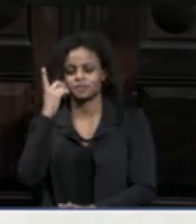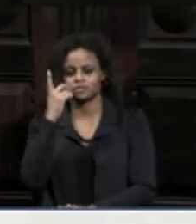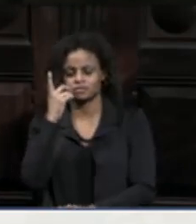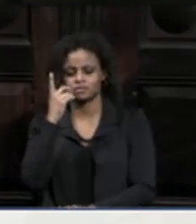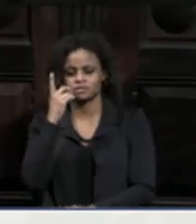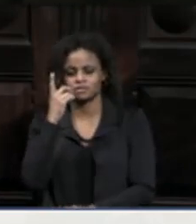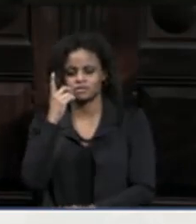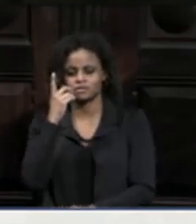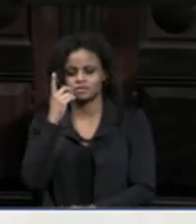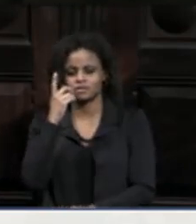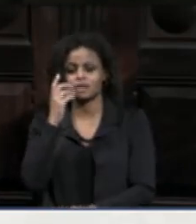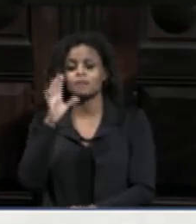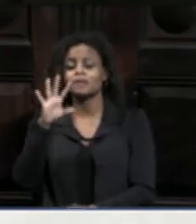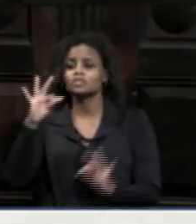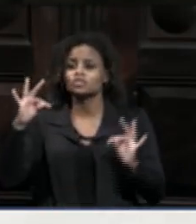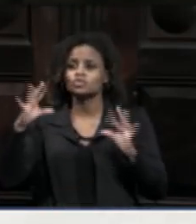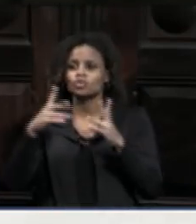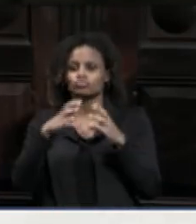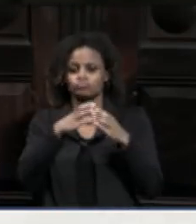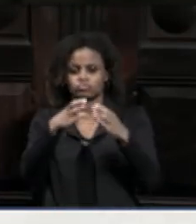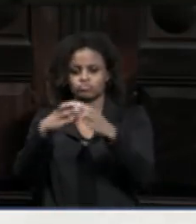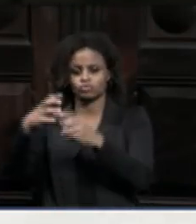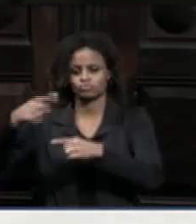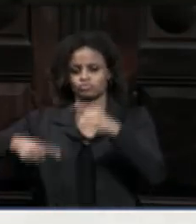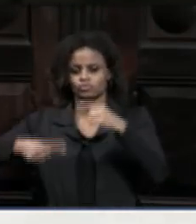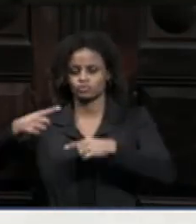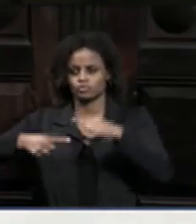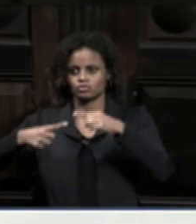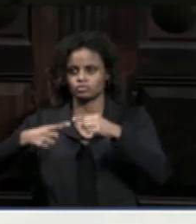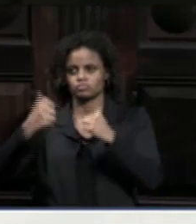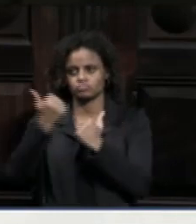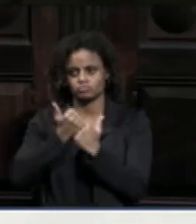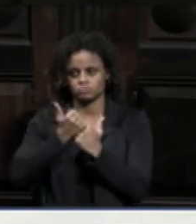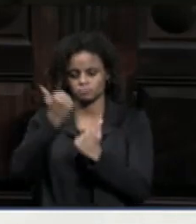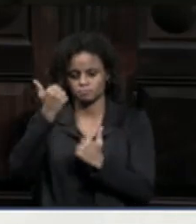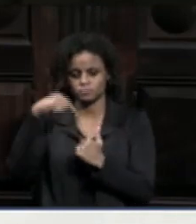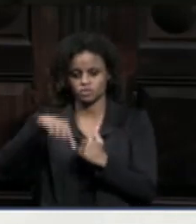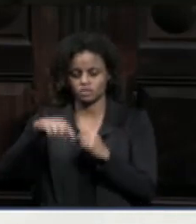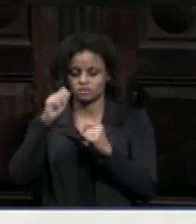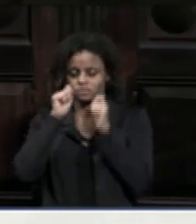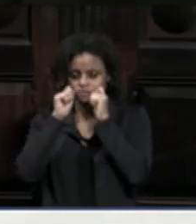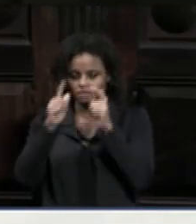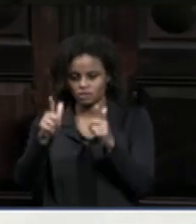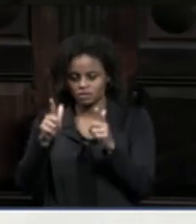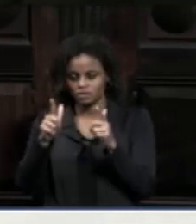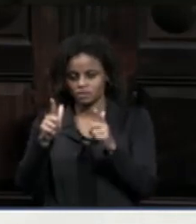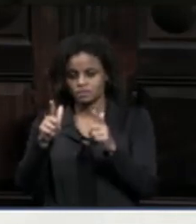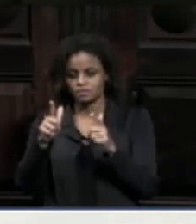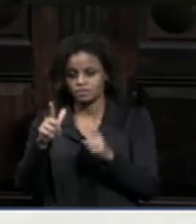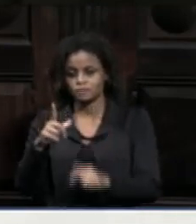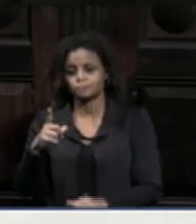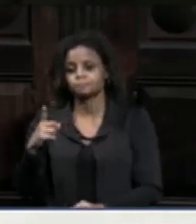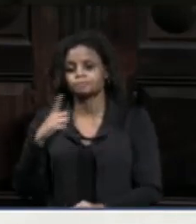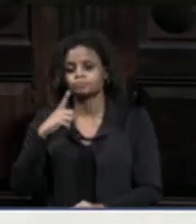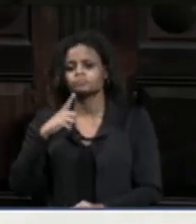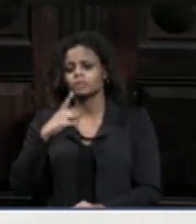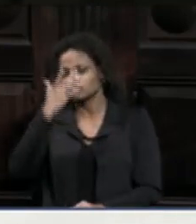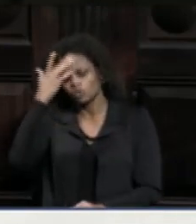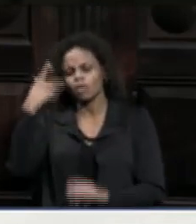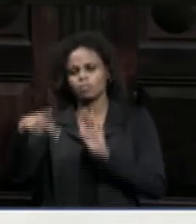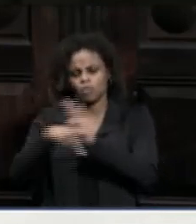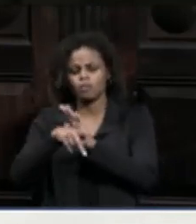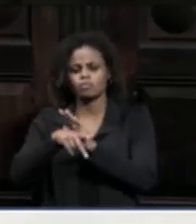Mas todos os partidos representados na casa têm integrantes